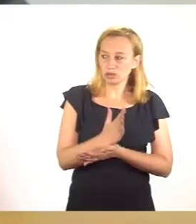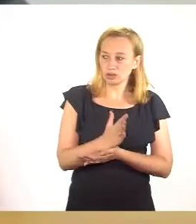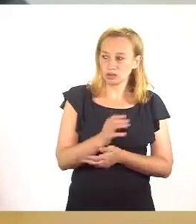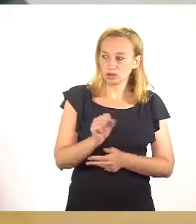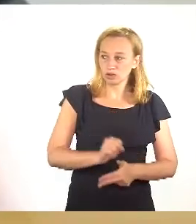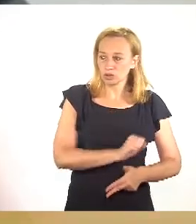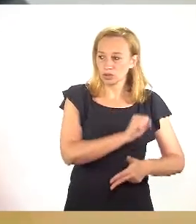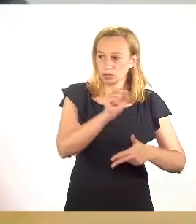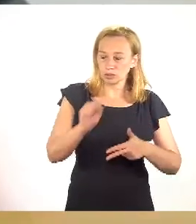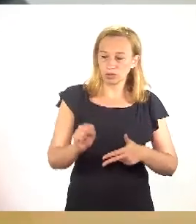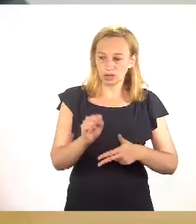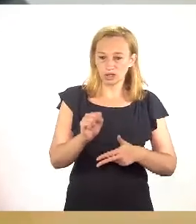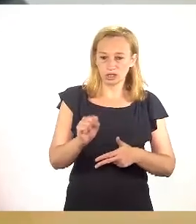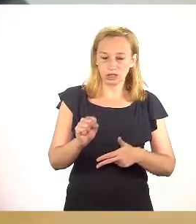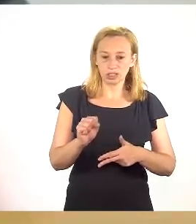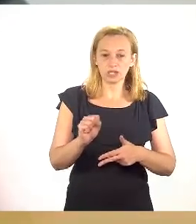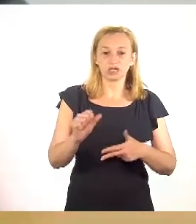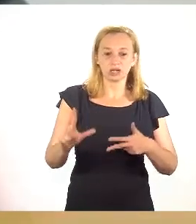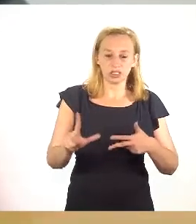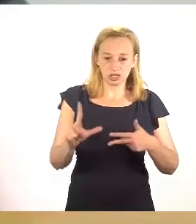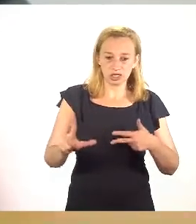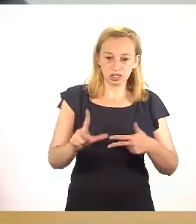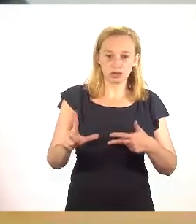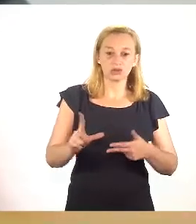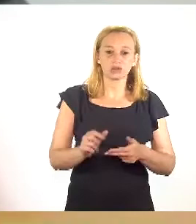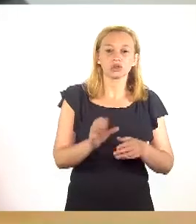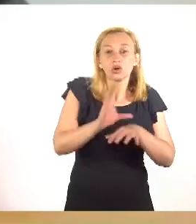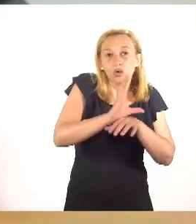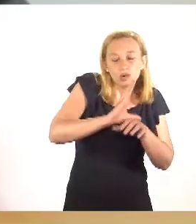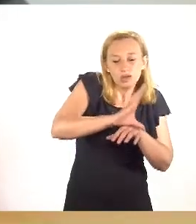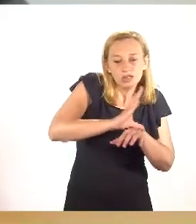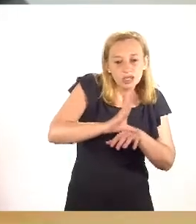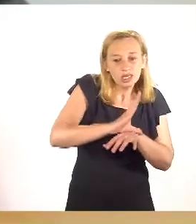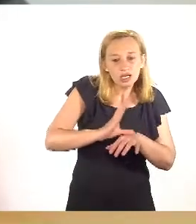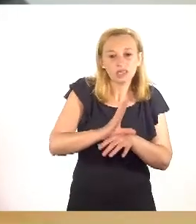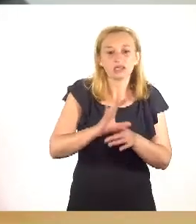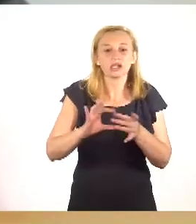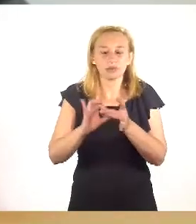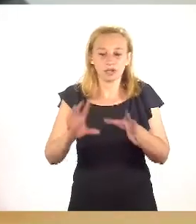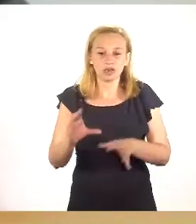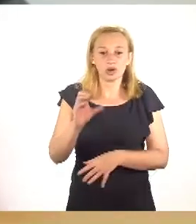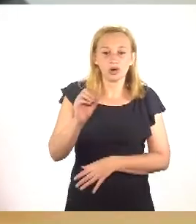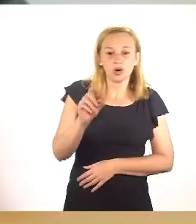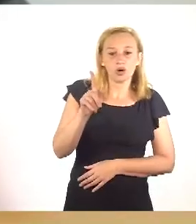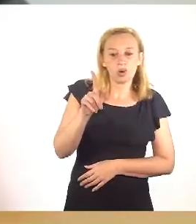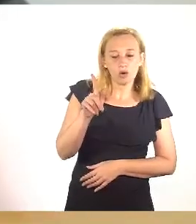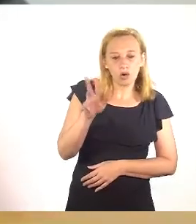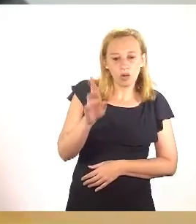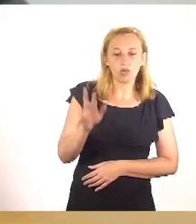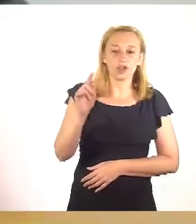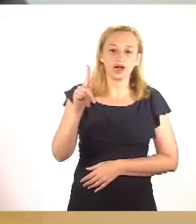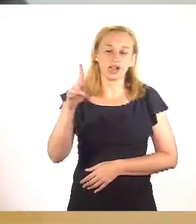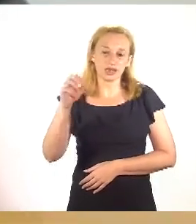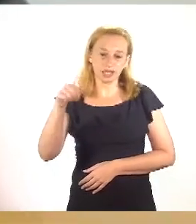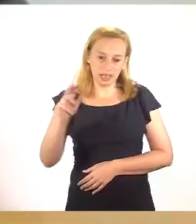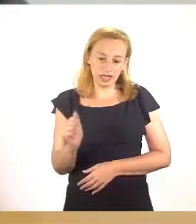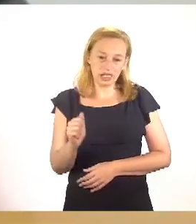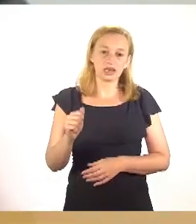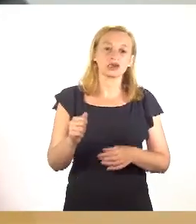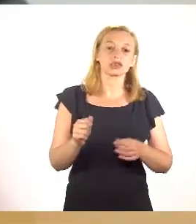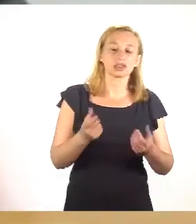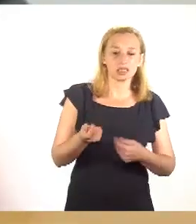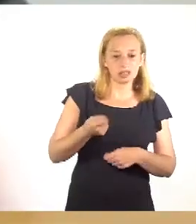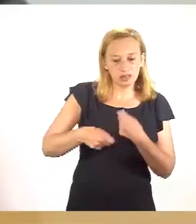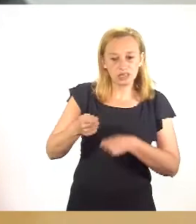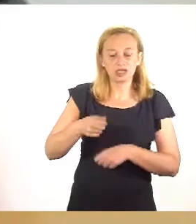Legislativo. Além do mandato fixo de conselheiro, a gente tem a autonomia orgânica e financeira, sim. É importante